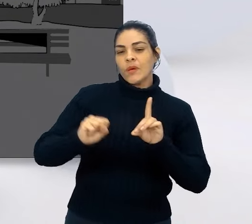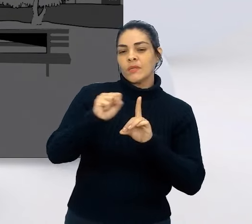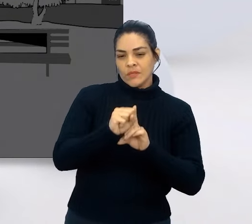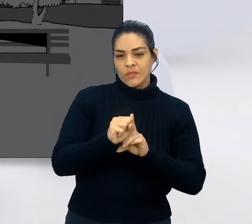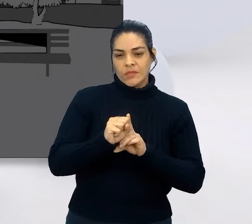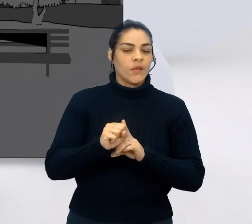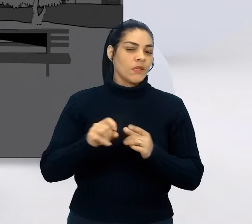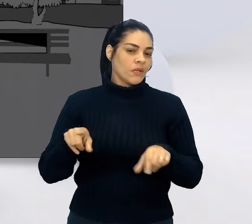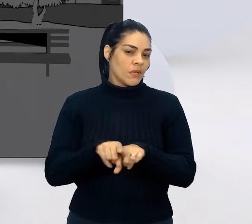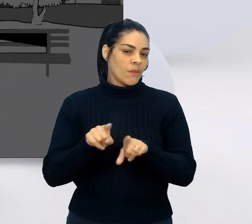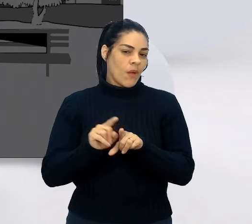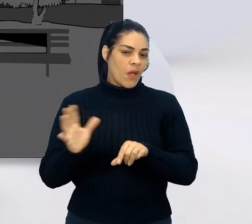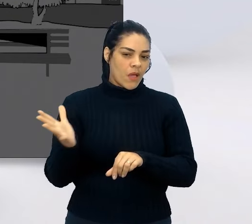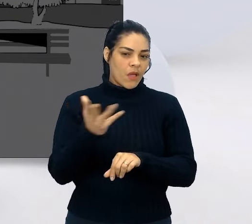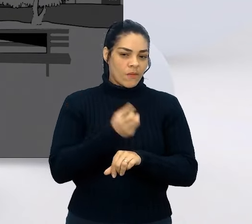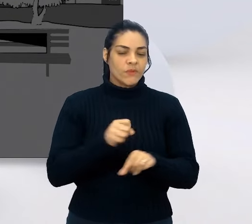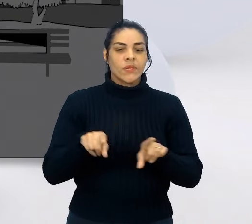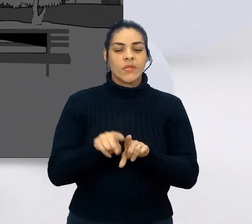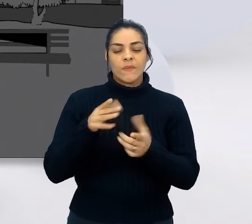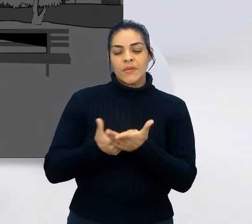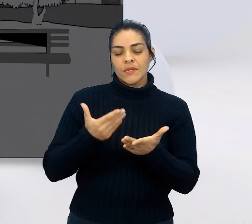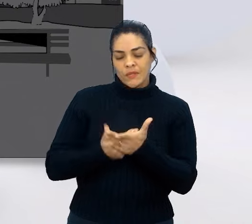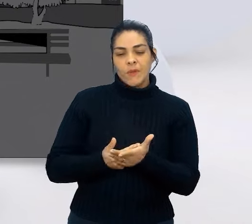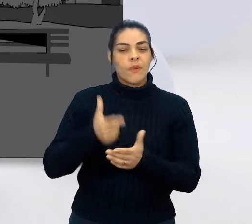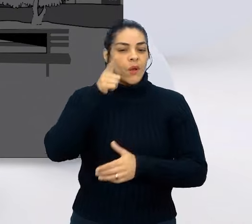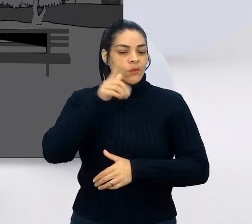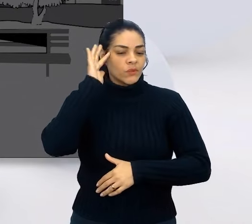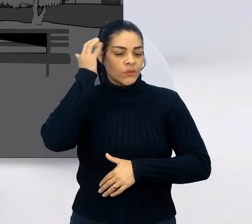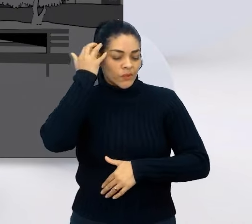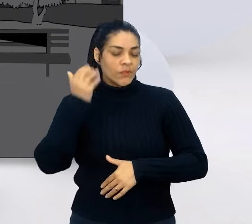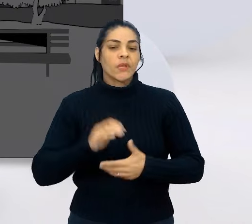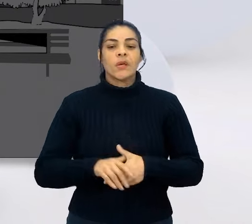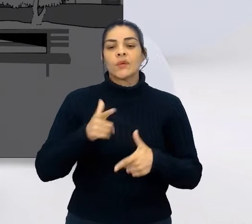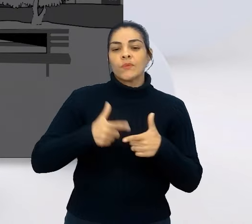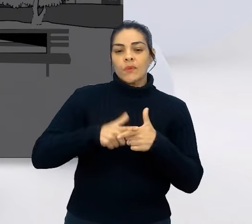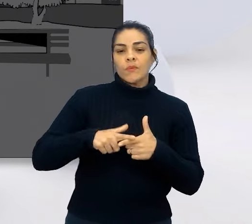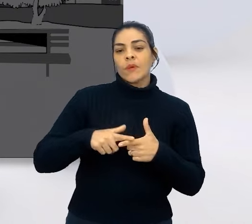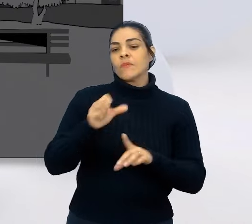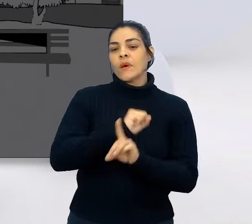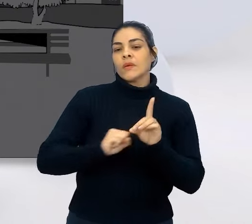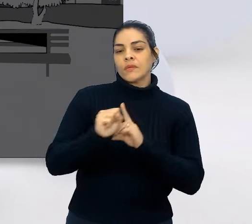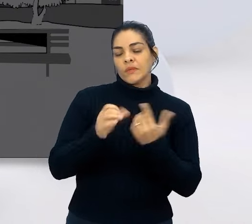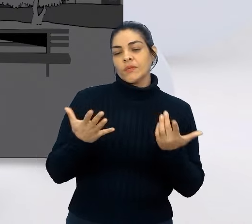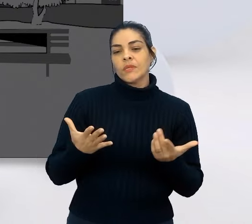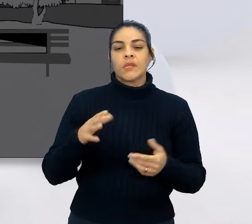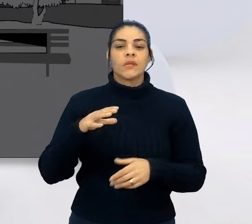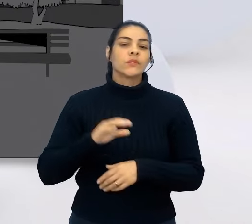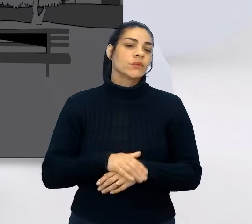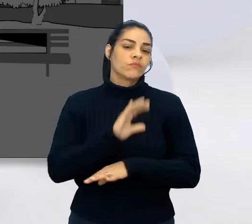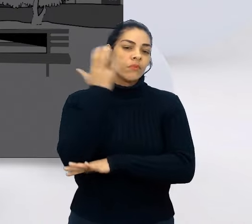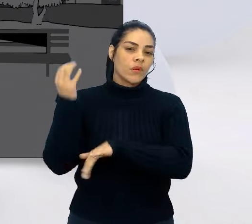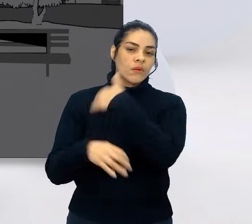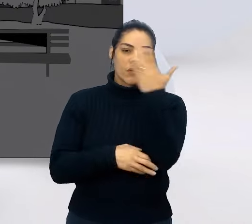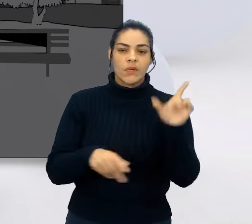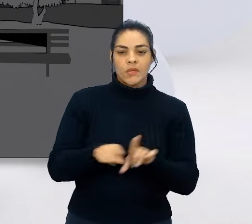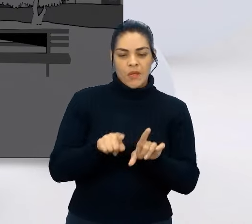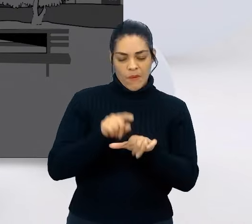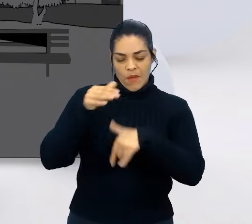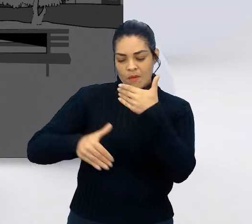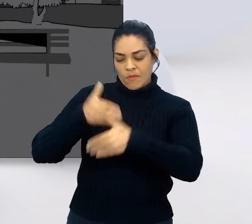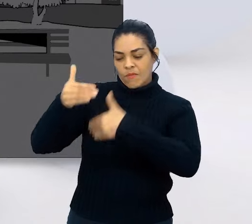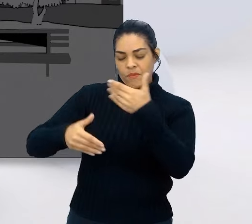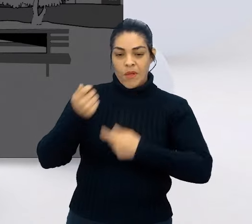e estudos sobre as formas de se solucionar os problemas socioambientais e a reduzir as consequências da busca pelo